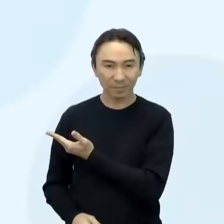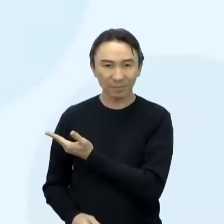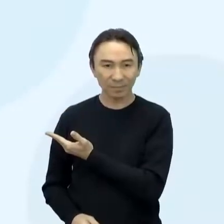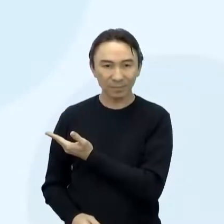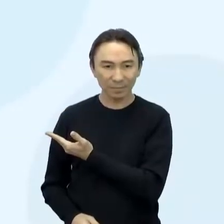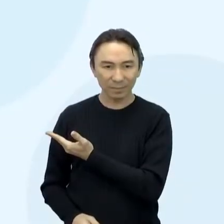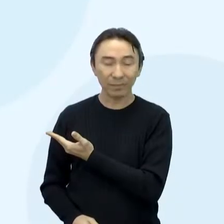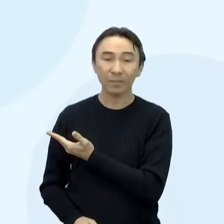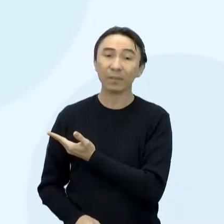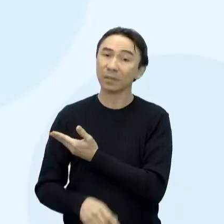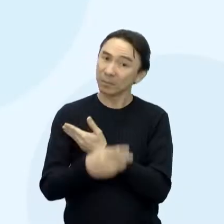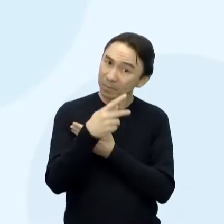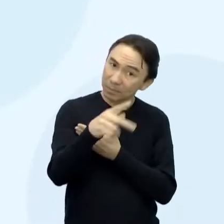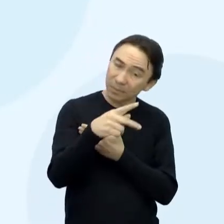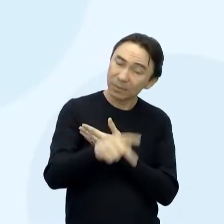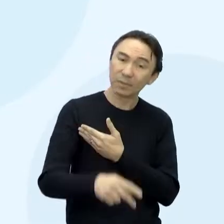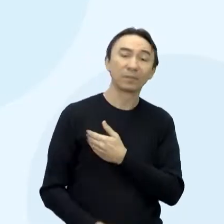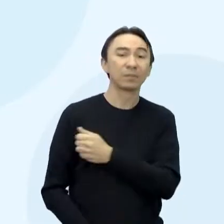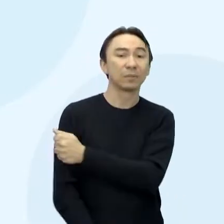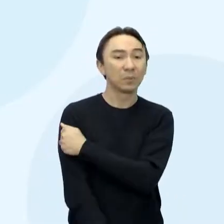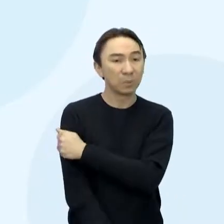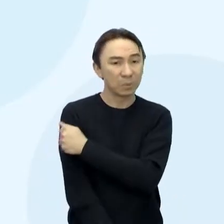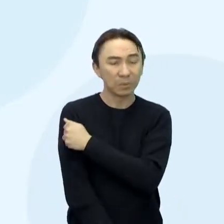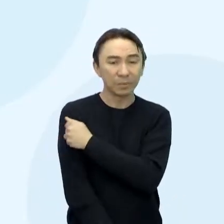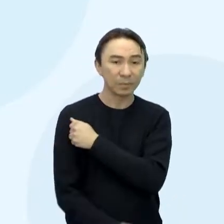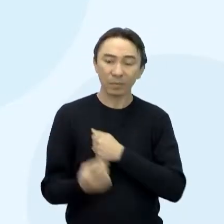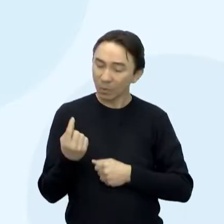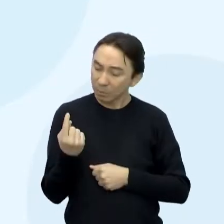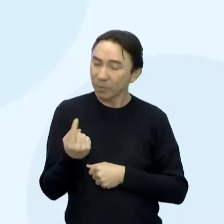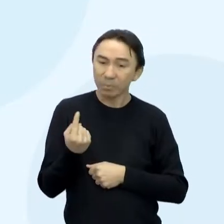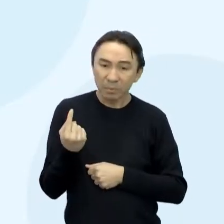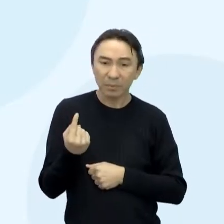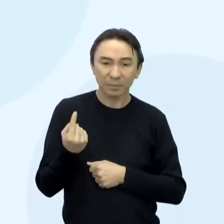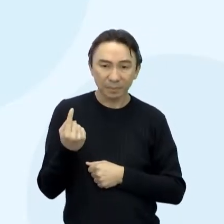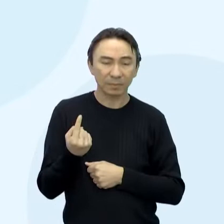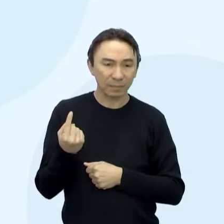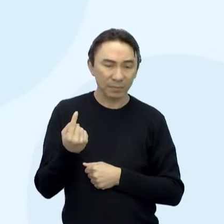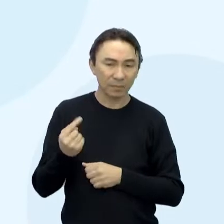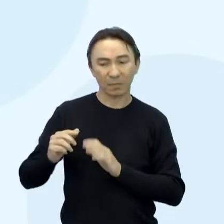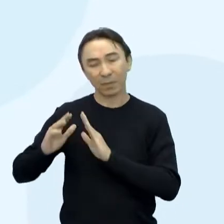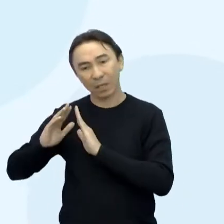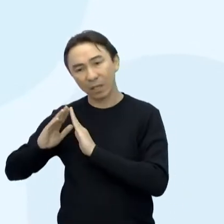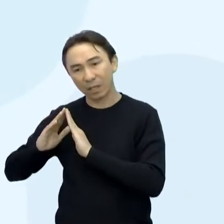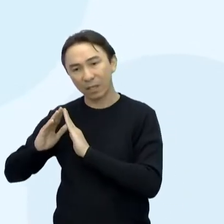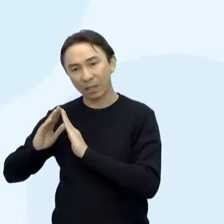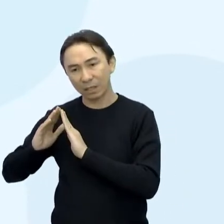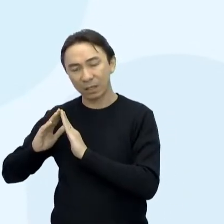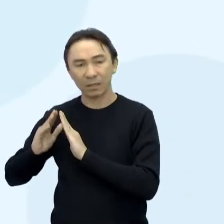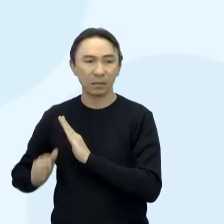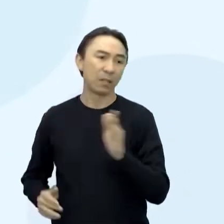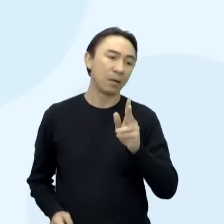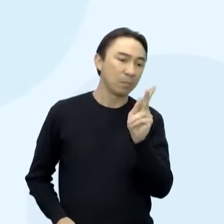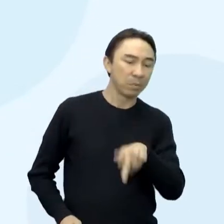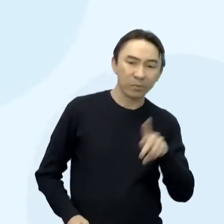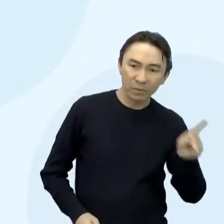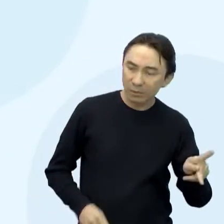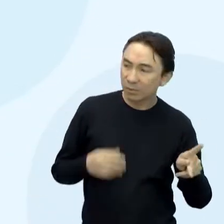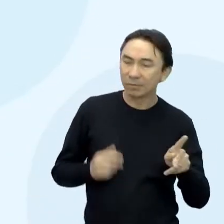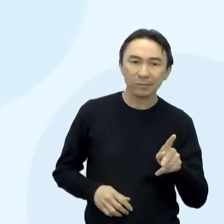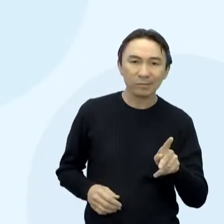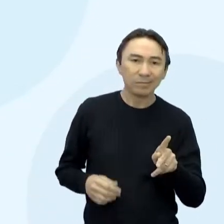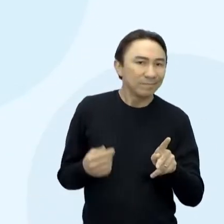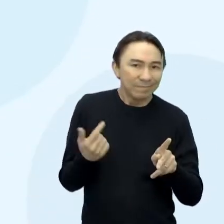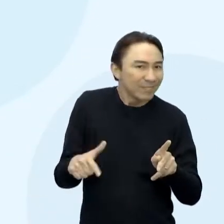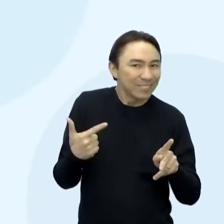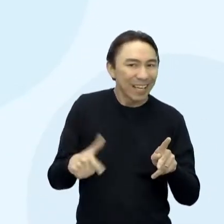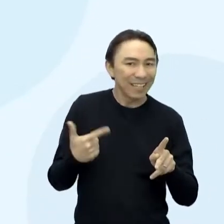vocês, estudantes, que estão sozinhos, que estão assistindo a aula de casa, que não tem a orientação de um professor. E